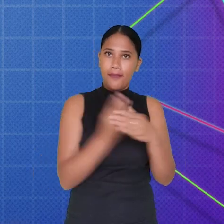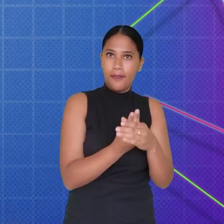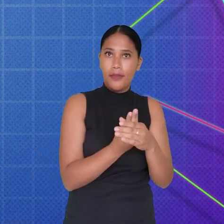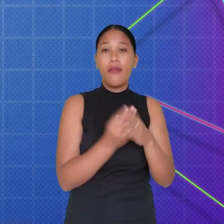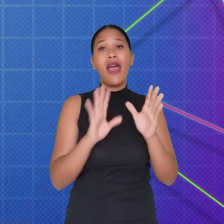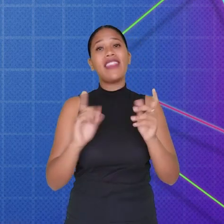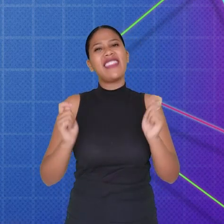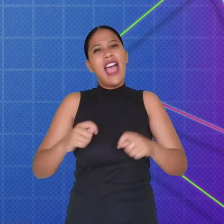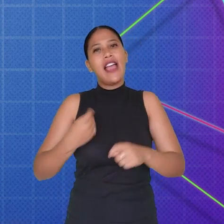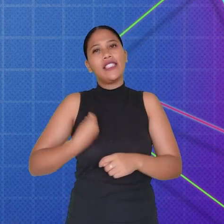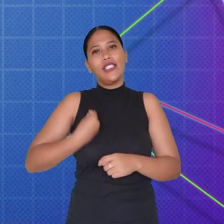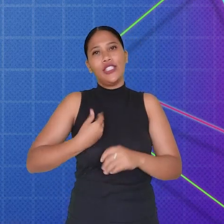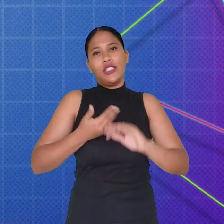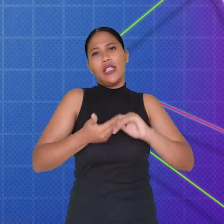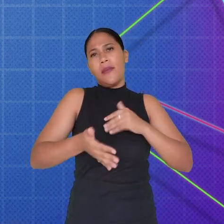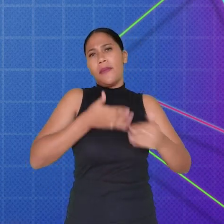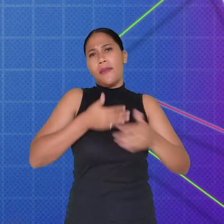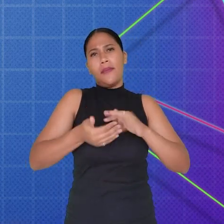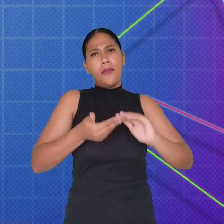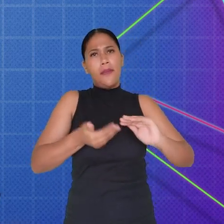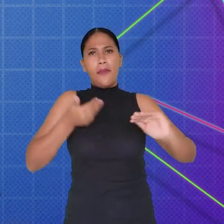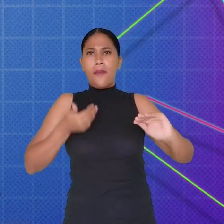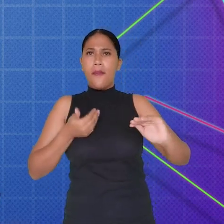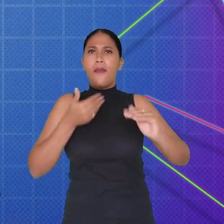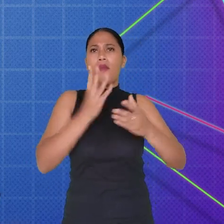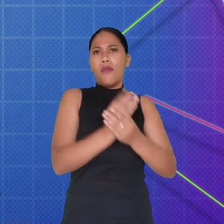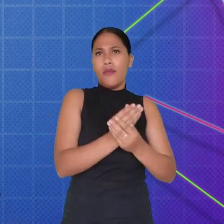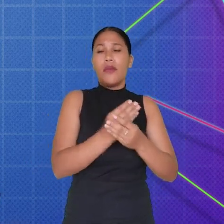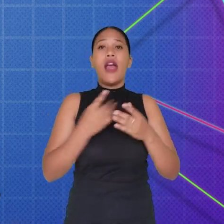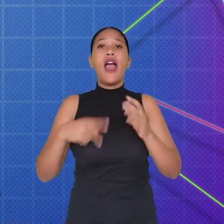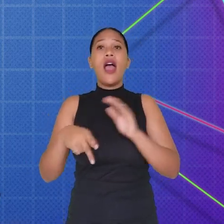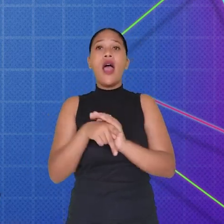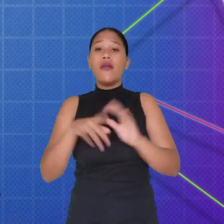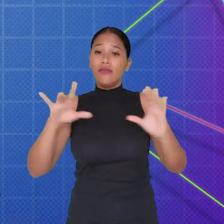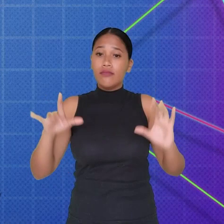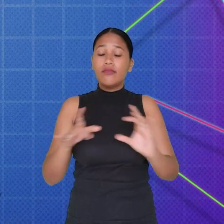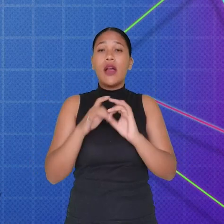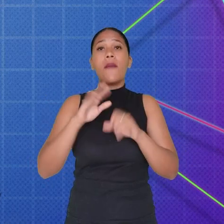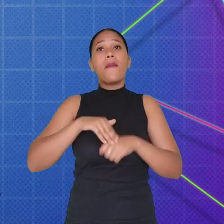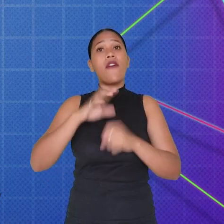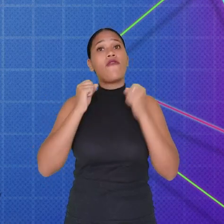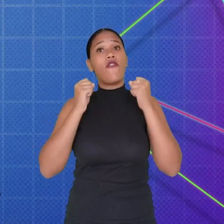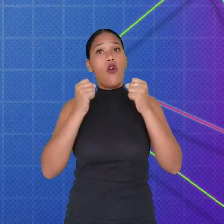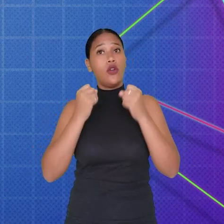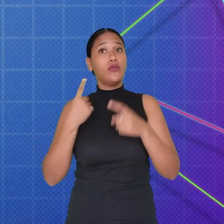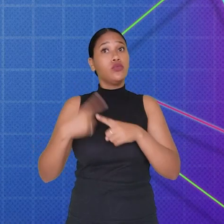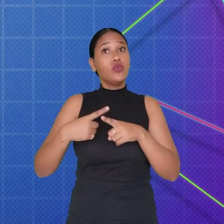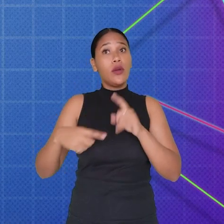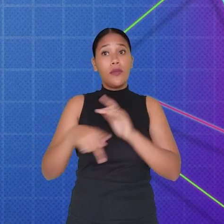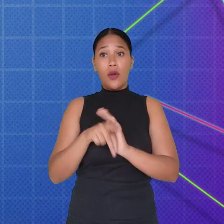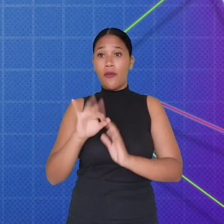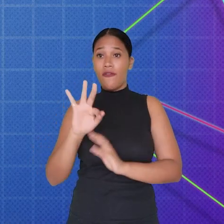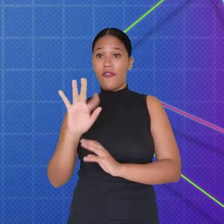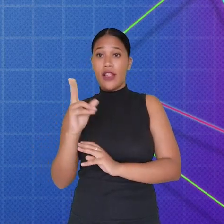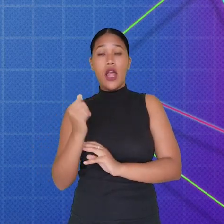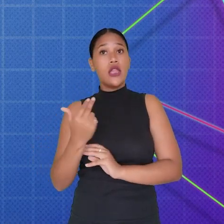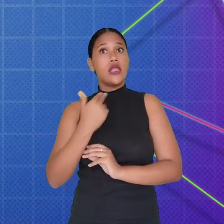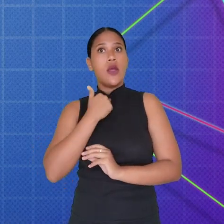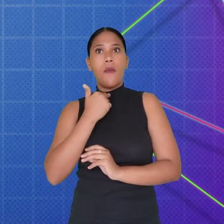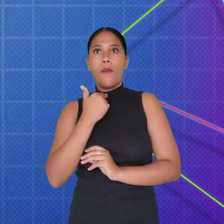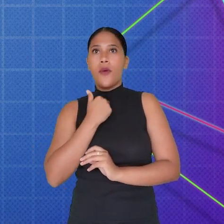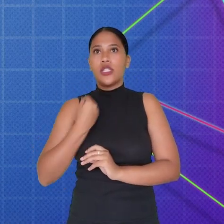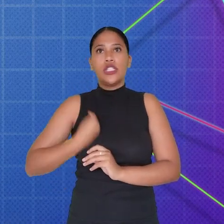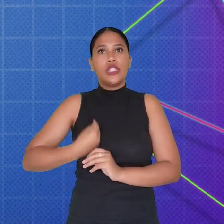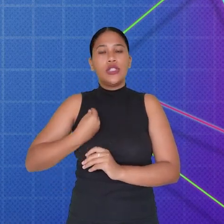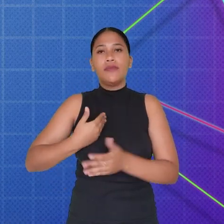pode existir independentemente da classe pai. A composição é uma forma mais forte de agregação, onde a classe filha não